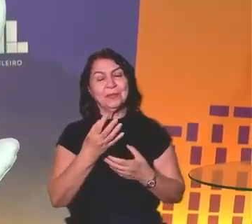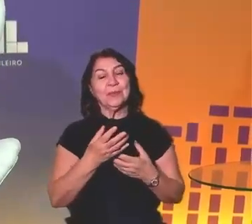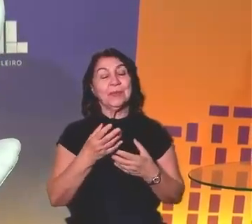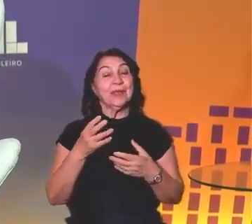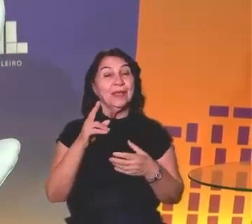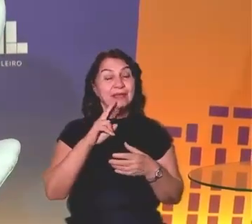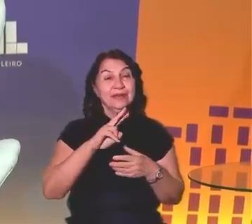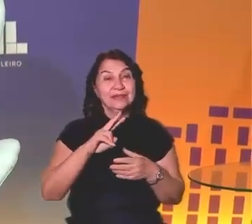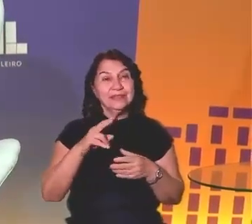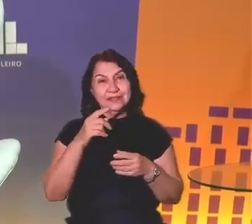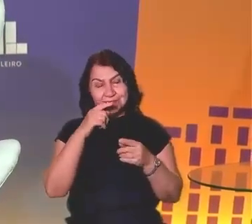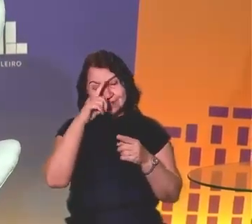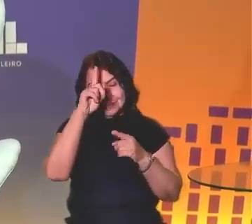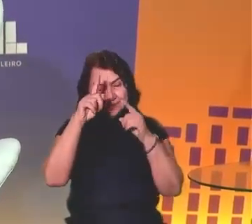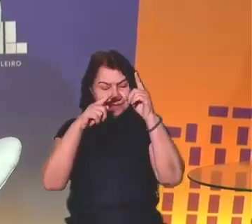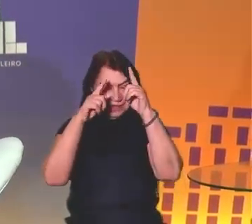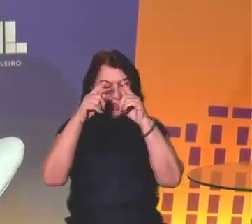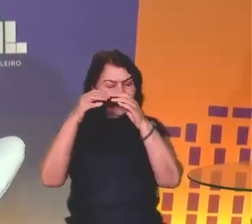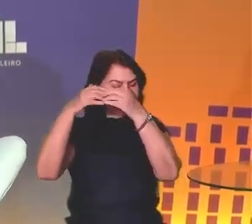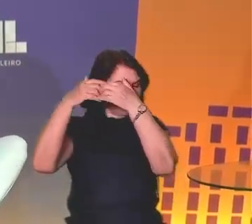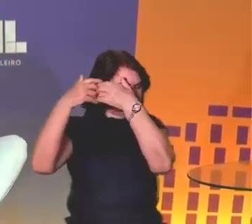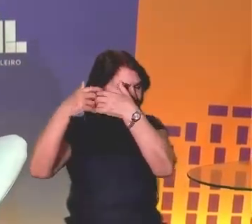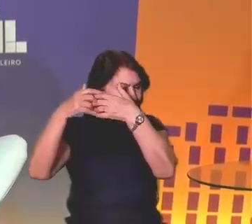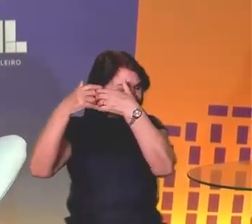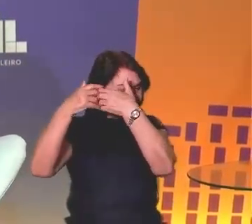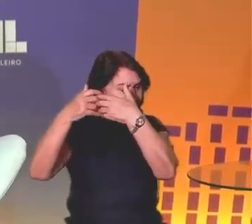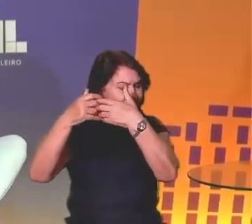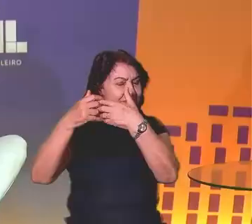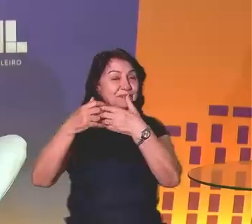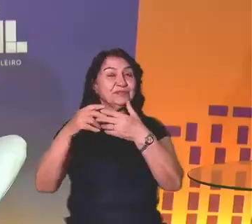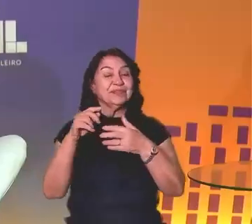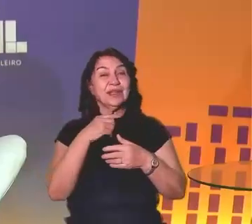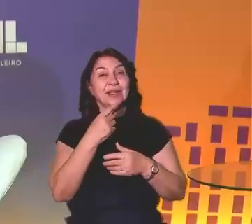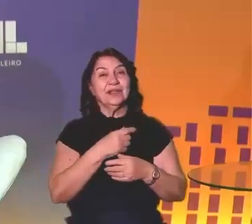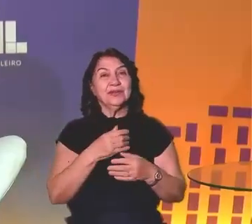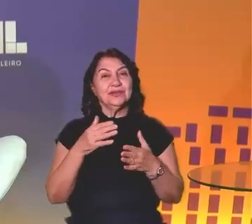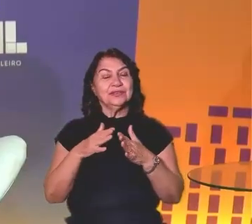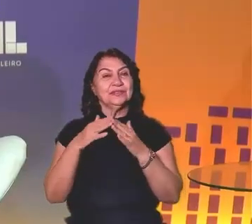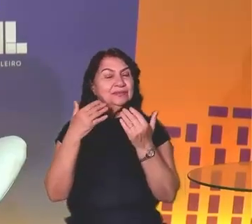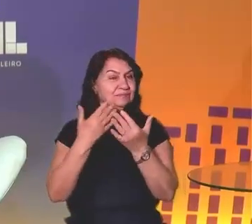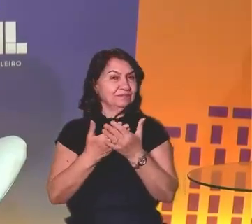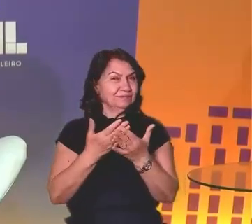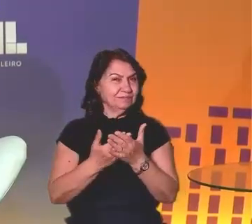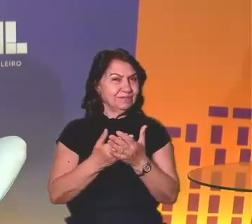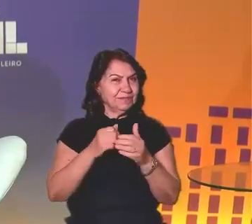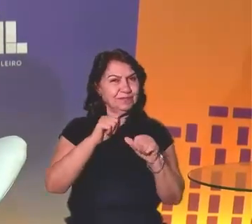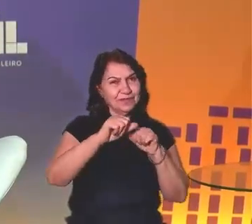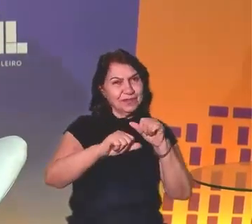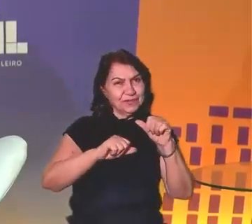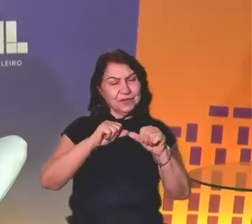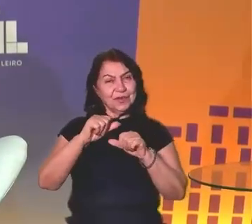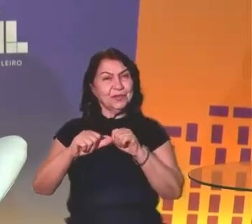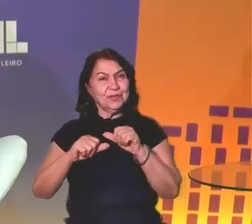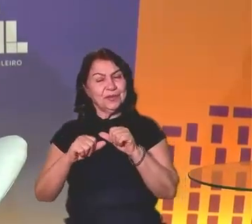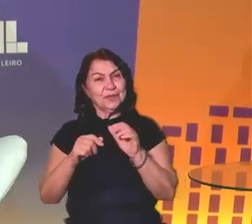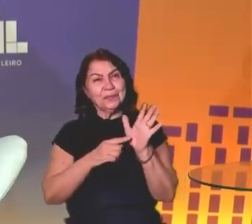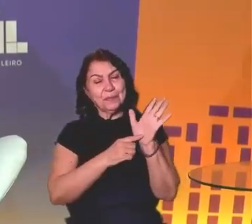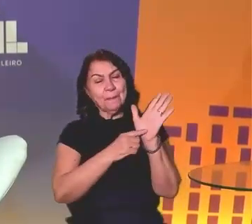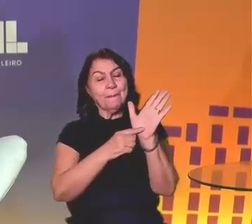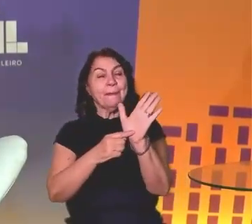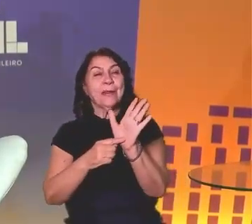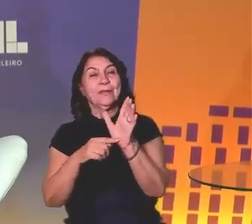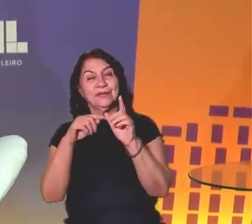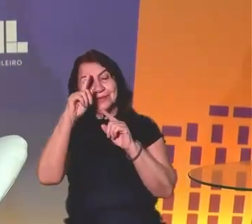outra visão daquela ideia, é o refletir. Então, quando a gente está na escola fazendo essa mudança, eu particularmente apresento